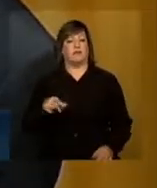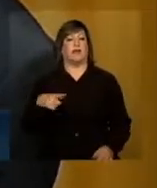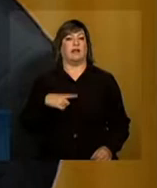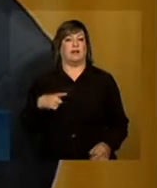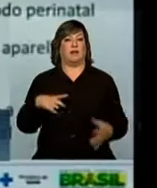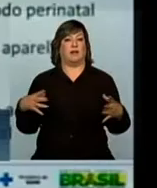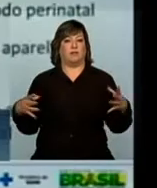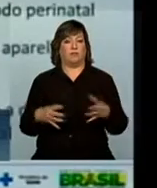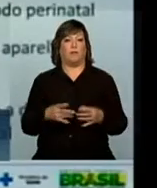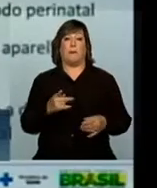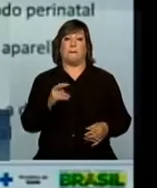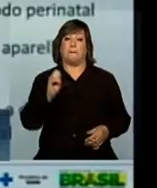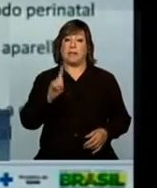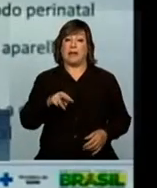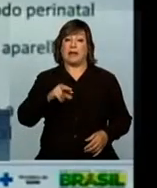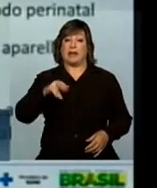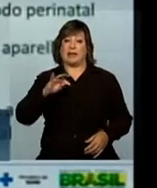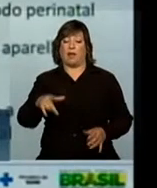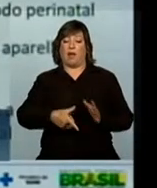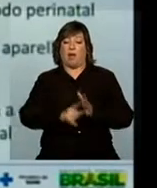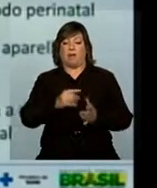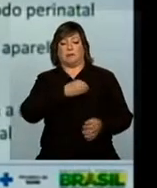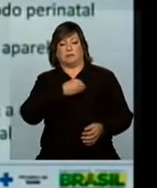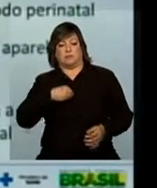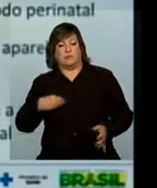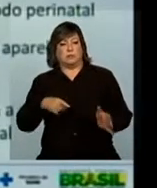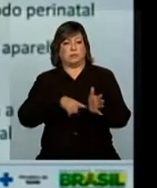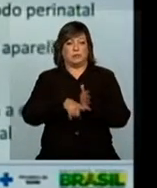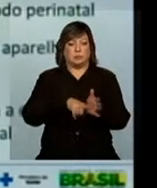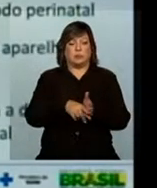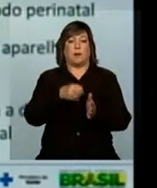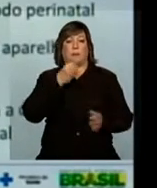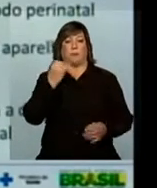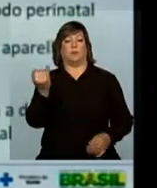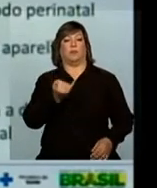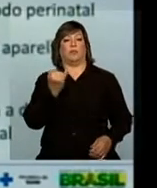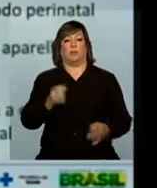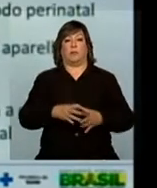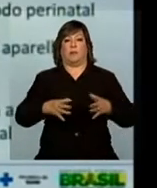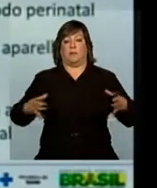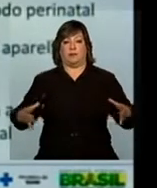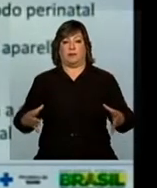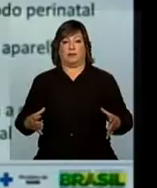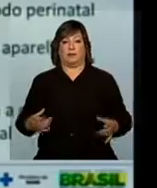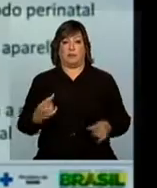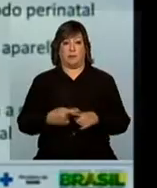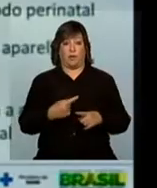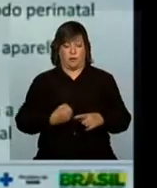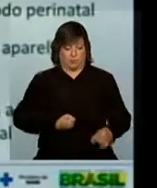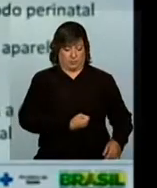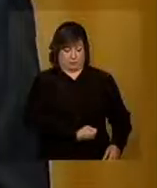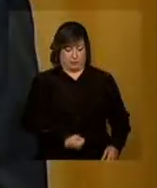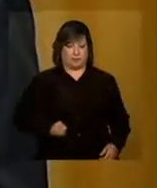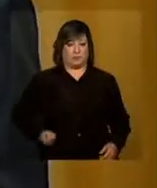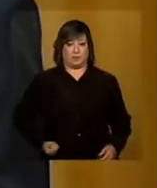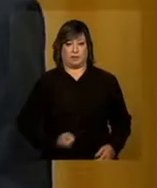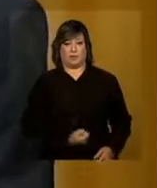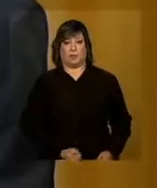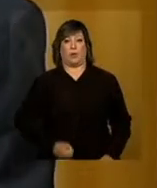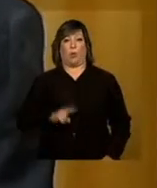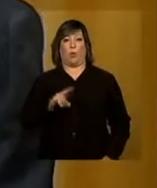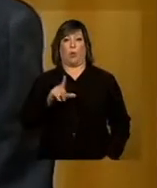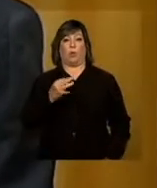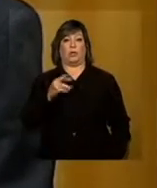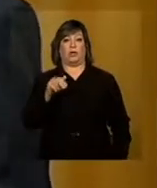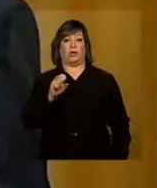impacto em um bom pré-natal, um bom diagnóstico. Ampliamos, por exemplo, agora, que era um tabu no Brasil, a realização de ultrassom para todas as